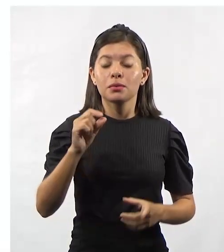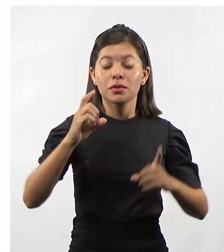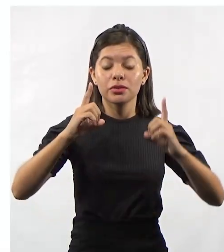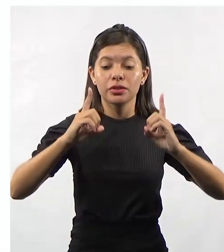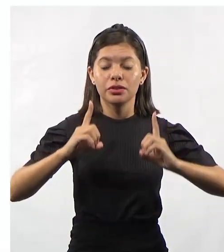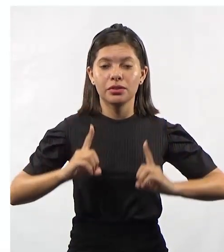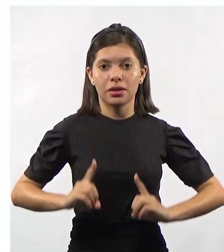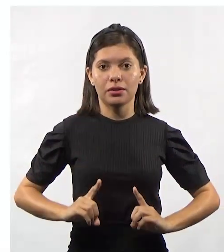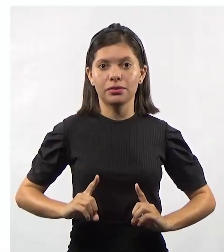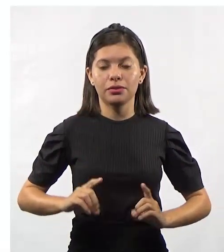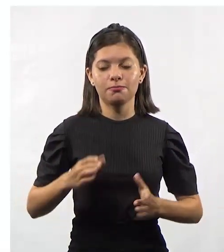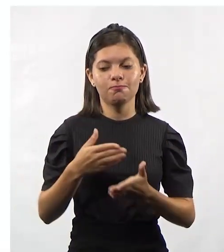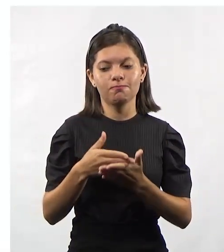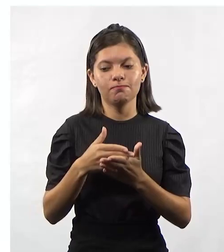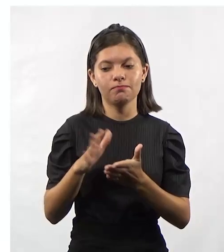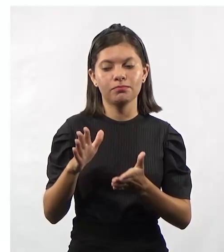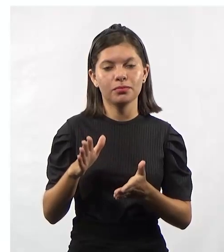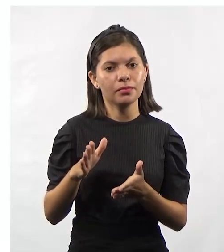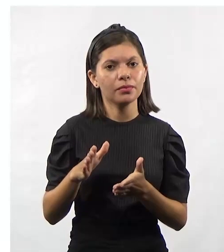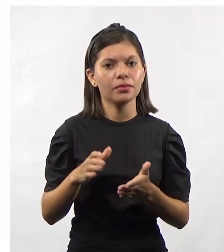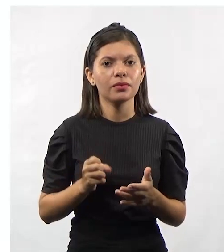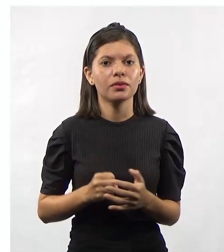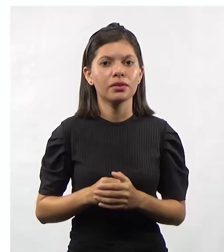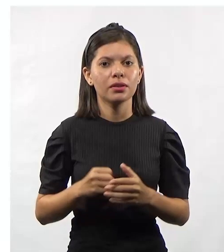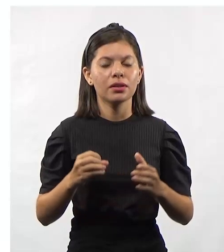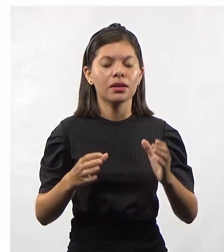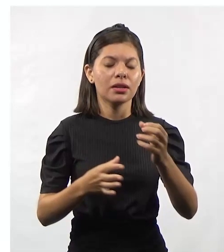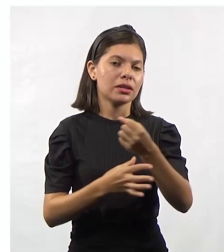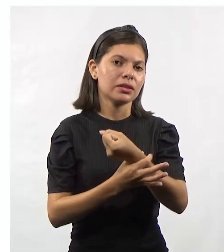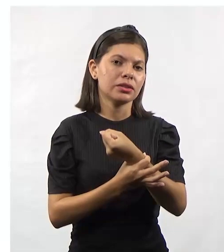sua dignidade, no que diz respeito à